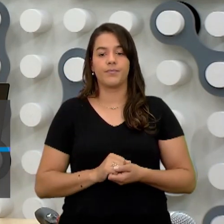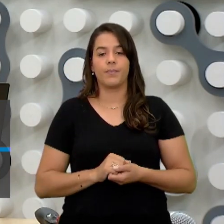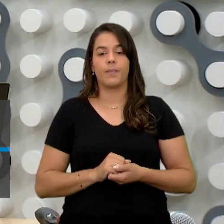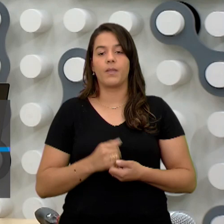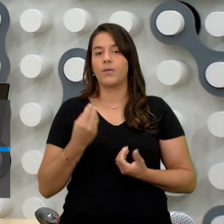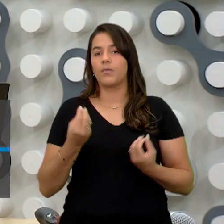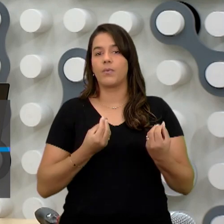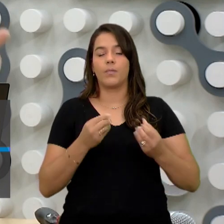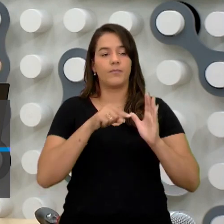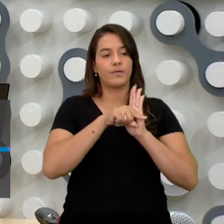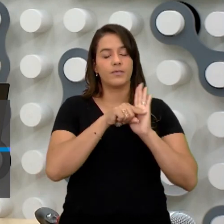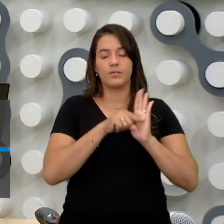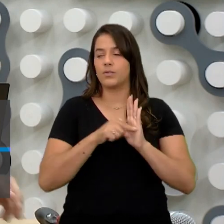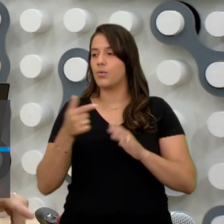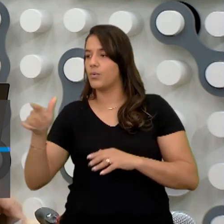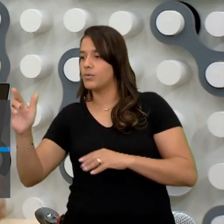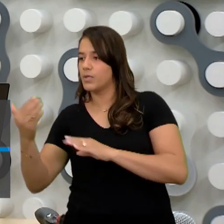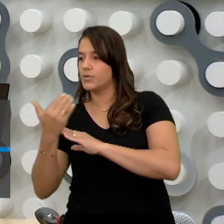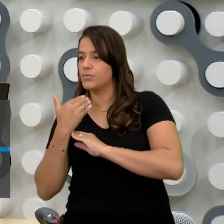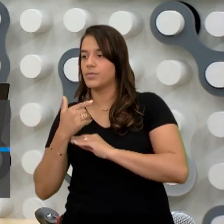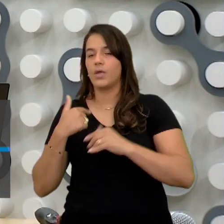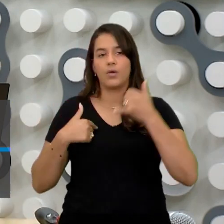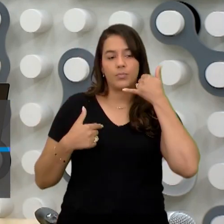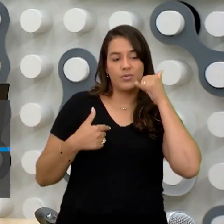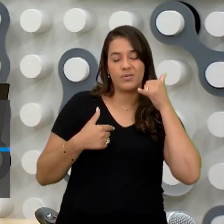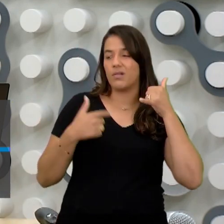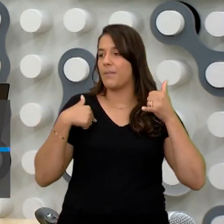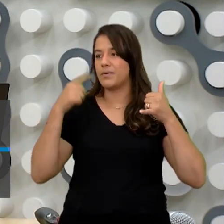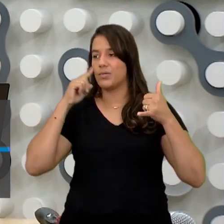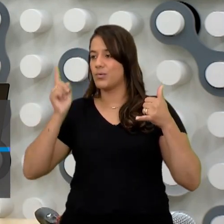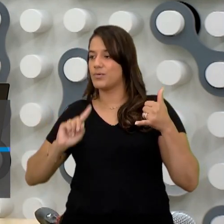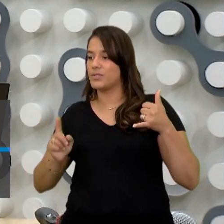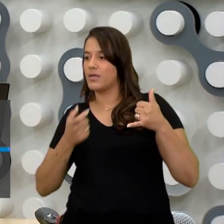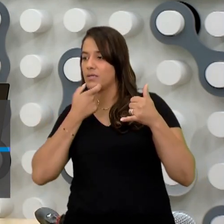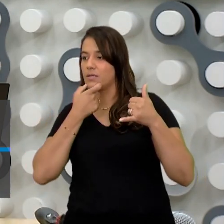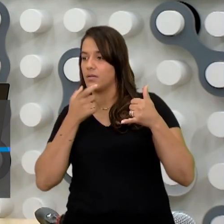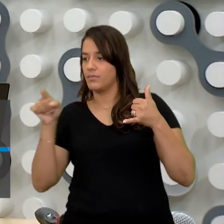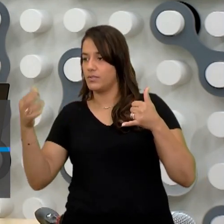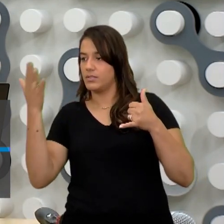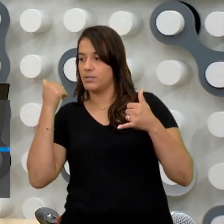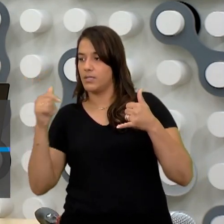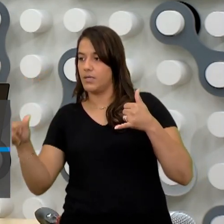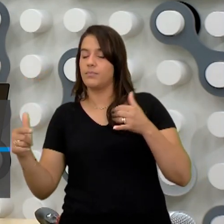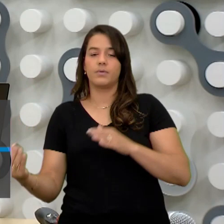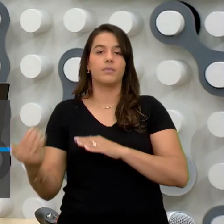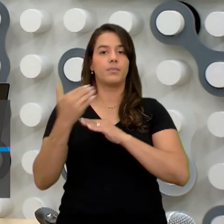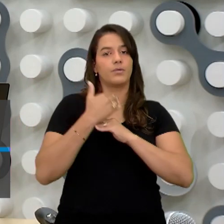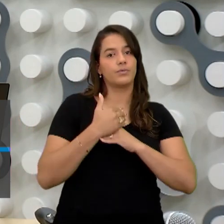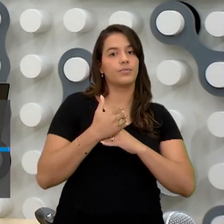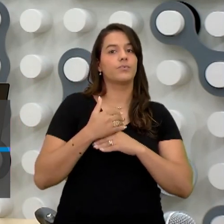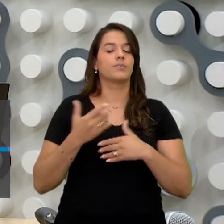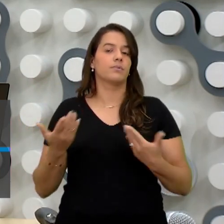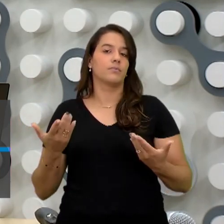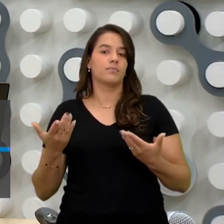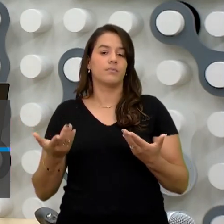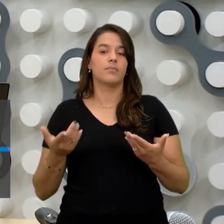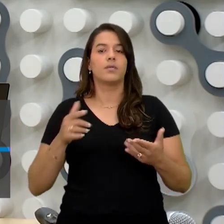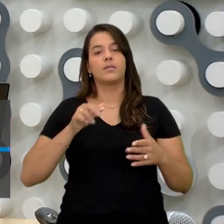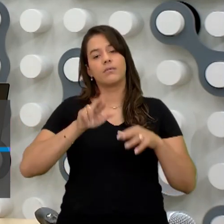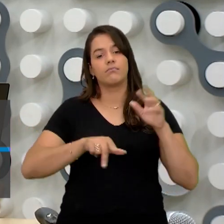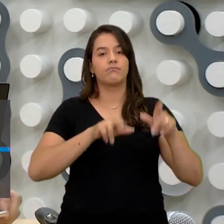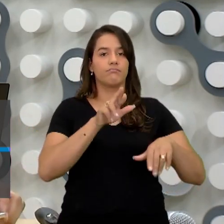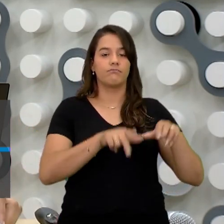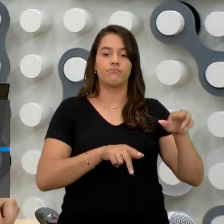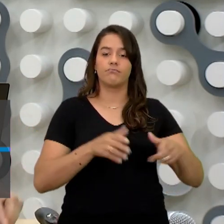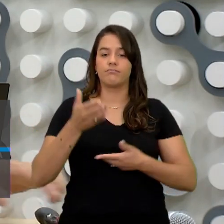fazer pesquisa, um ajude o outro. Eu tenho um celular, mas eu não sei pesquisar, eu não sei falar inglês. Nossa, alguém vem e ajuda, você precisa saber inglês, eu sei usar um aplicativo, e a